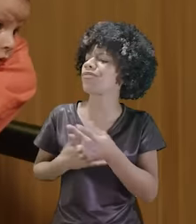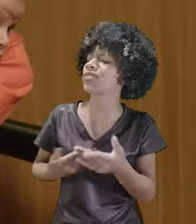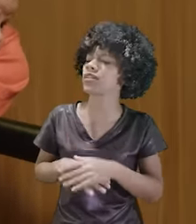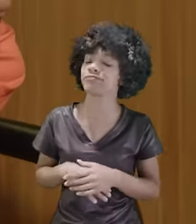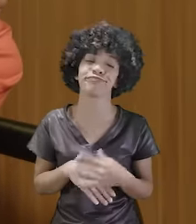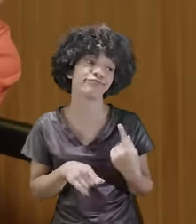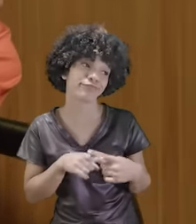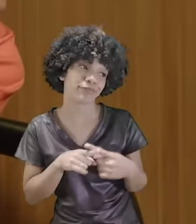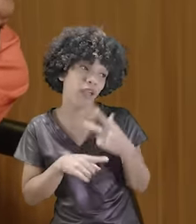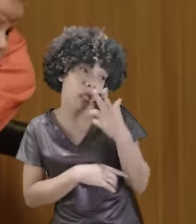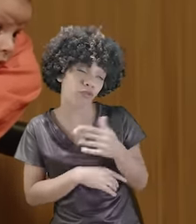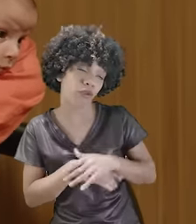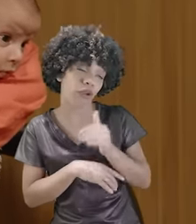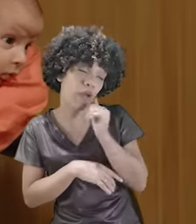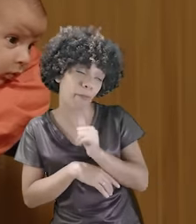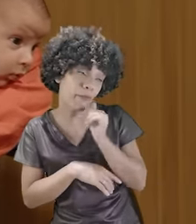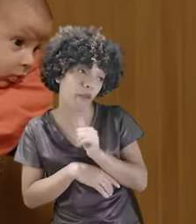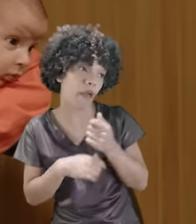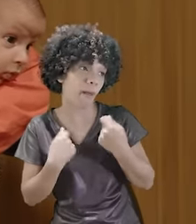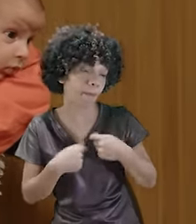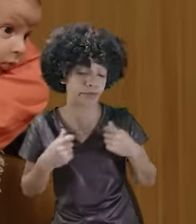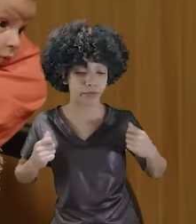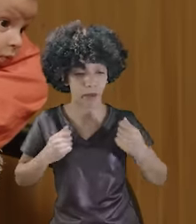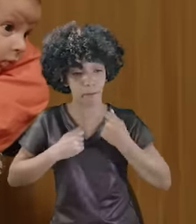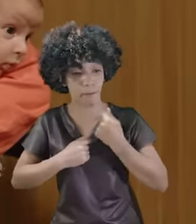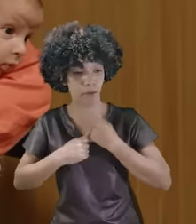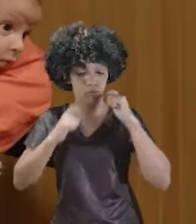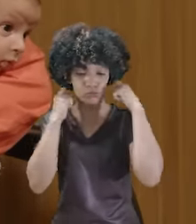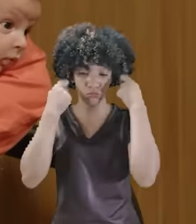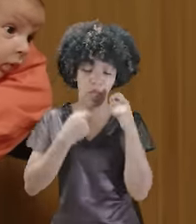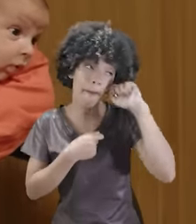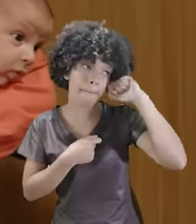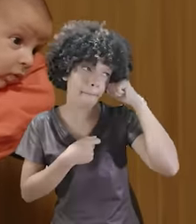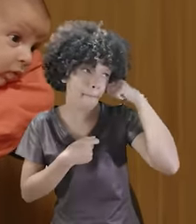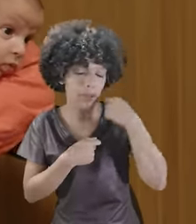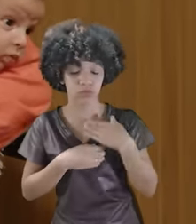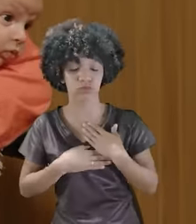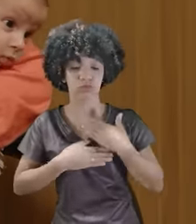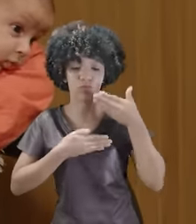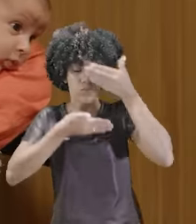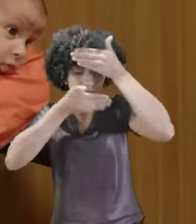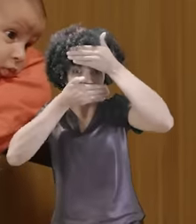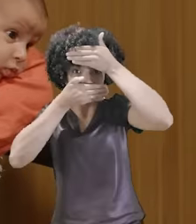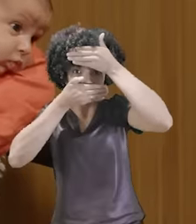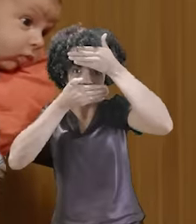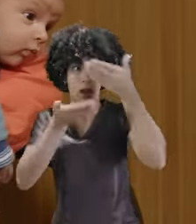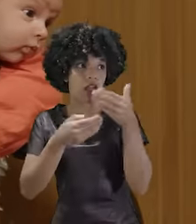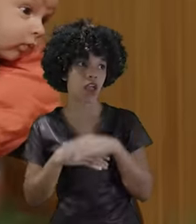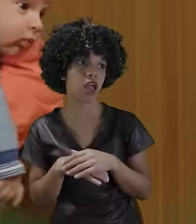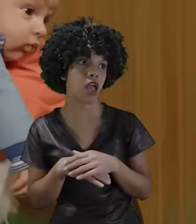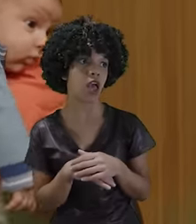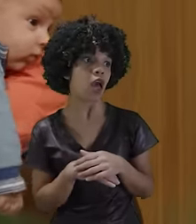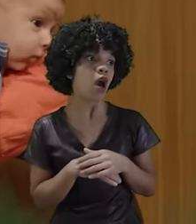Eles acha que os mulheres É tem que botar o roupa tem que botar assim em preto do lá em cima para lá embaixo tem que ficar em casa